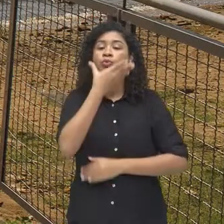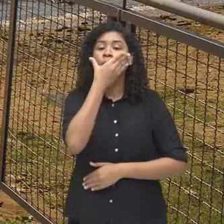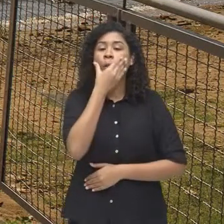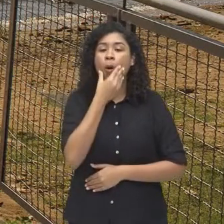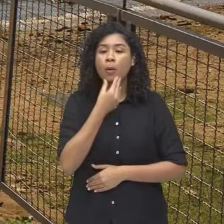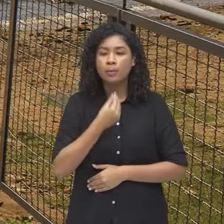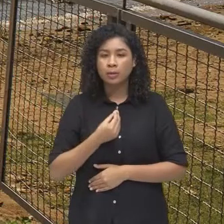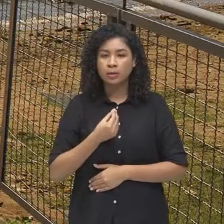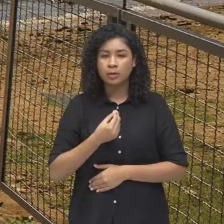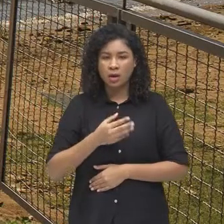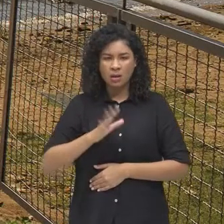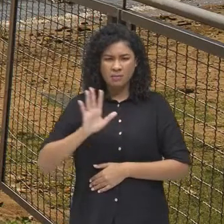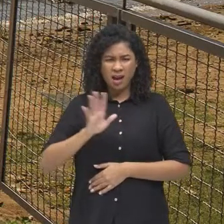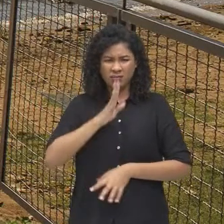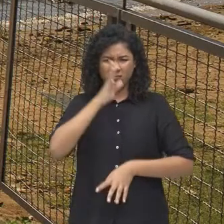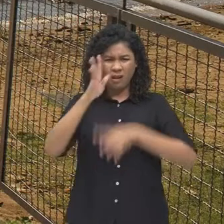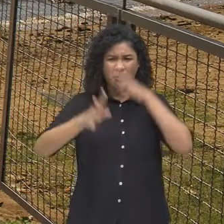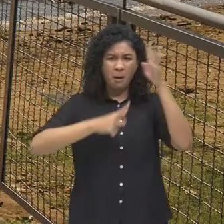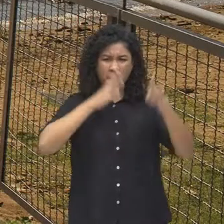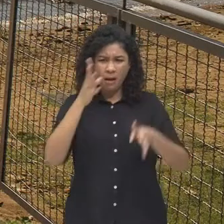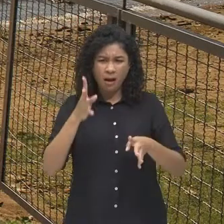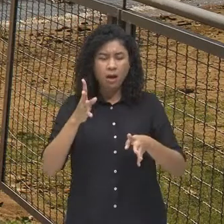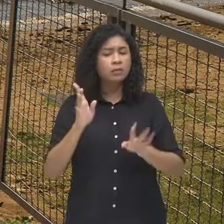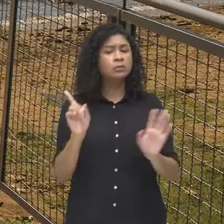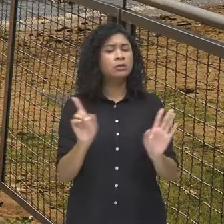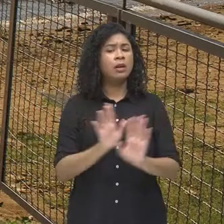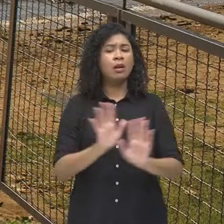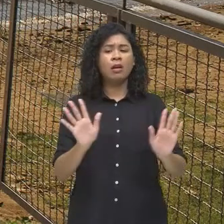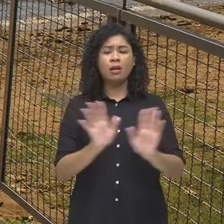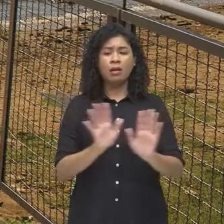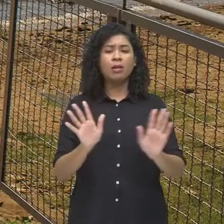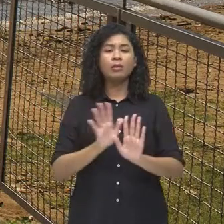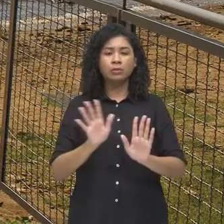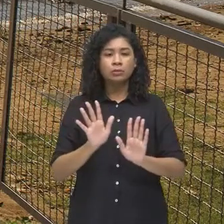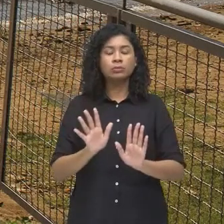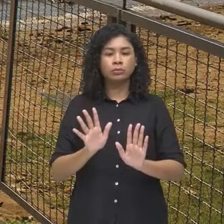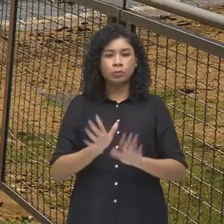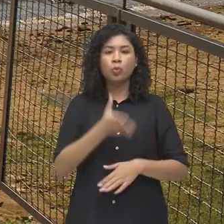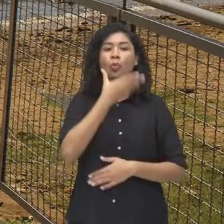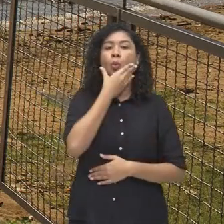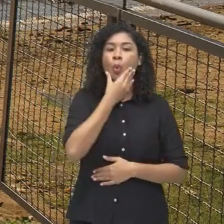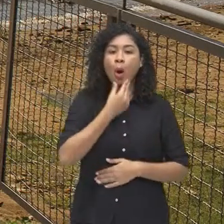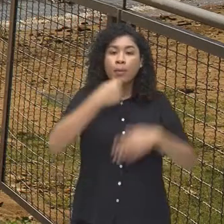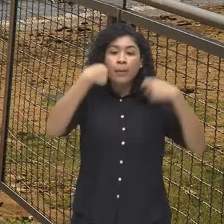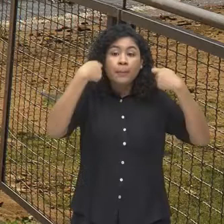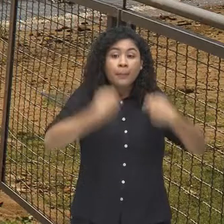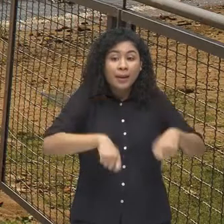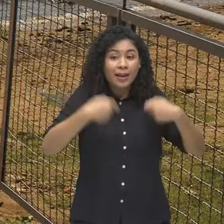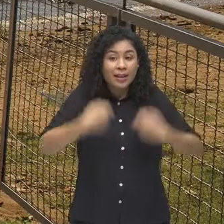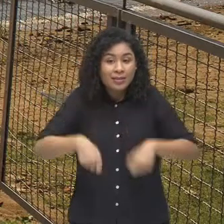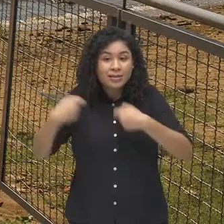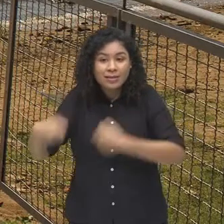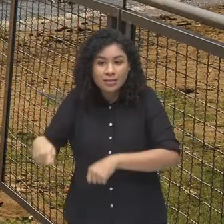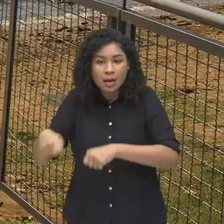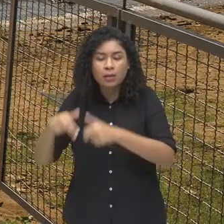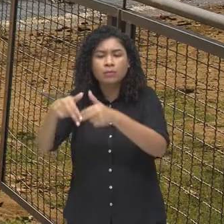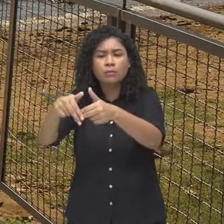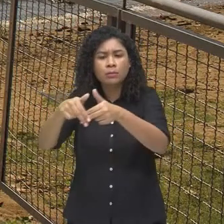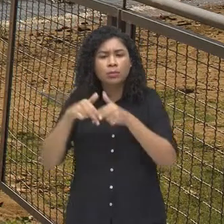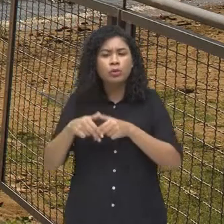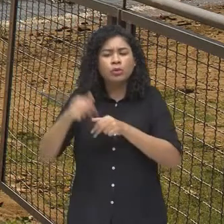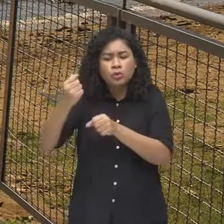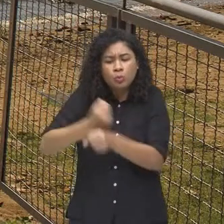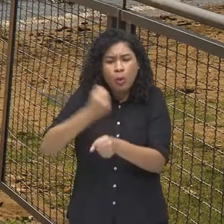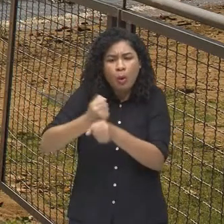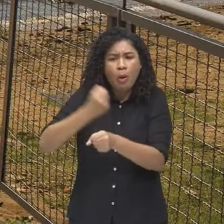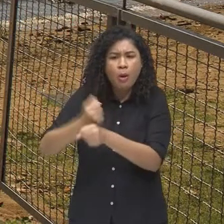Ela foi feita pela consciência da necessidade que o ser humano tem de